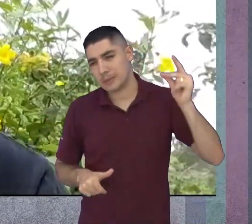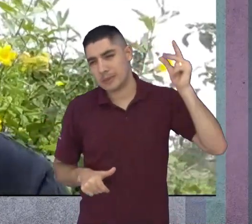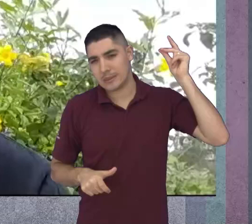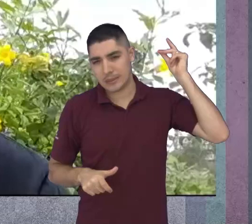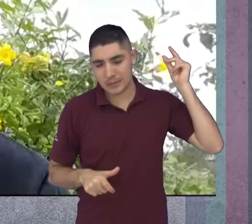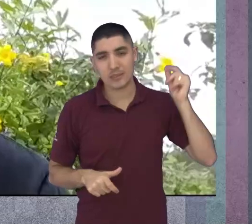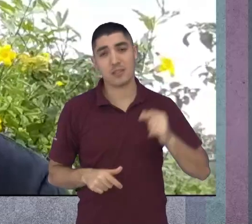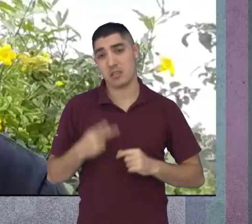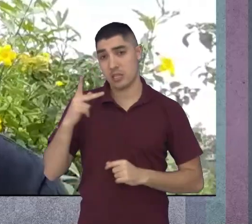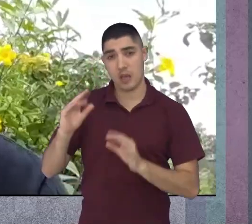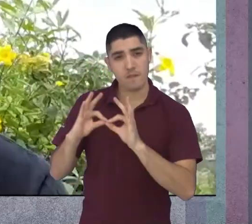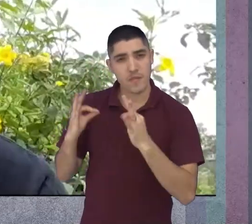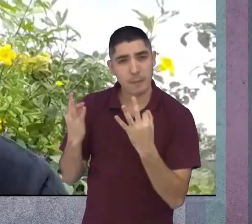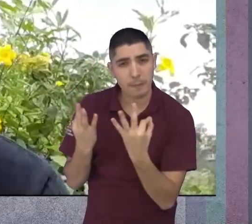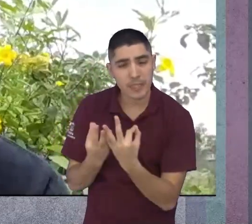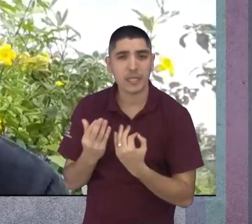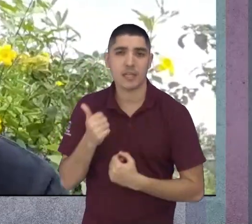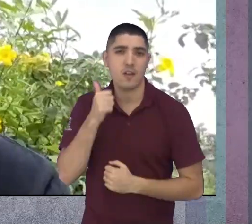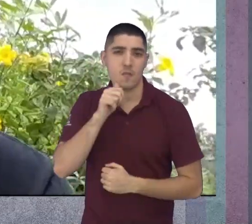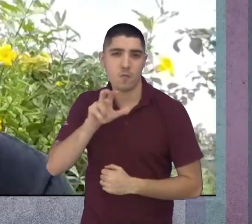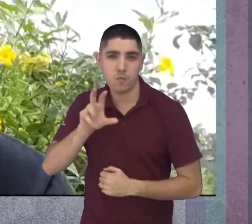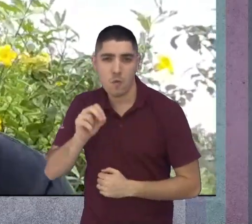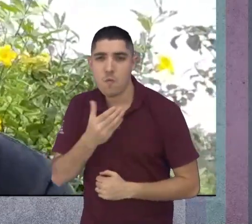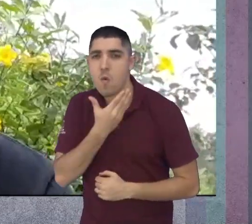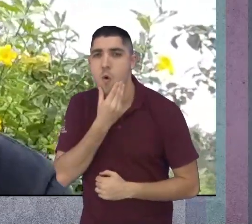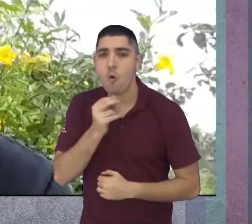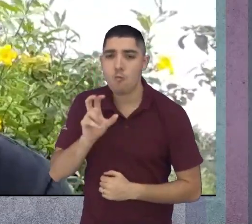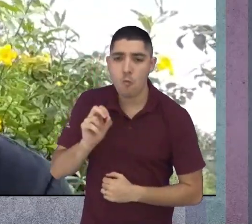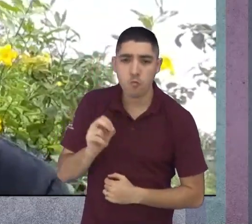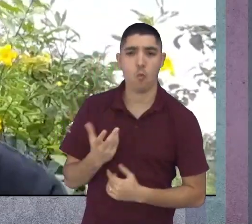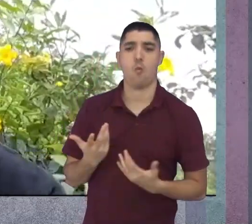seus pais, de seus avós,